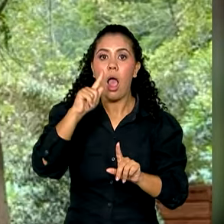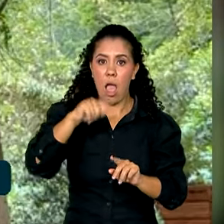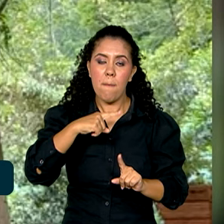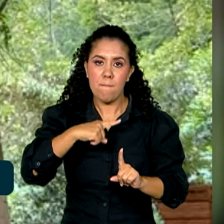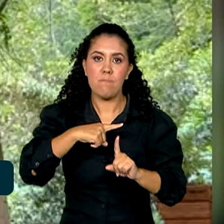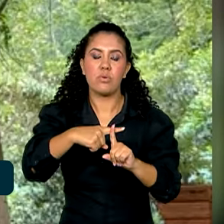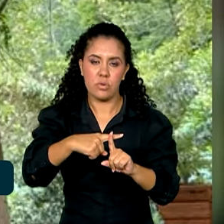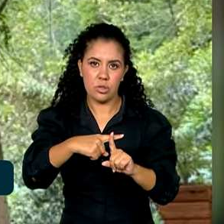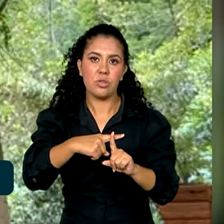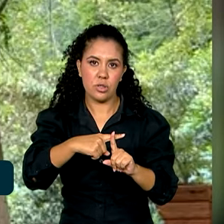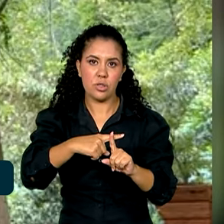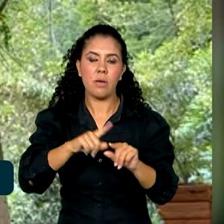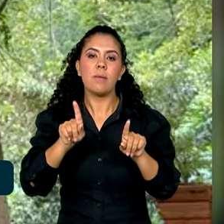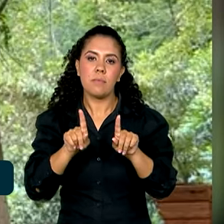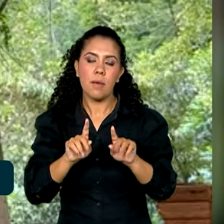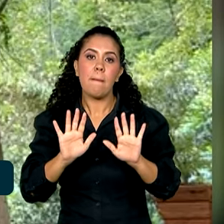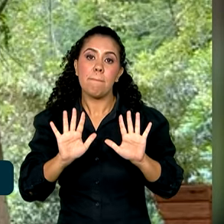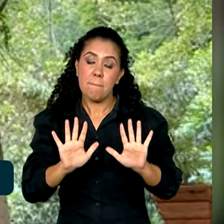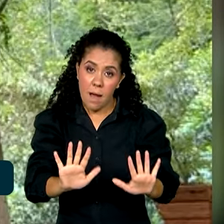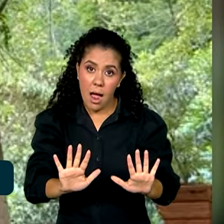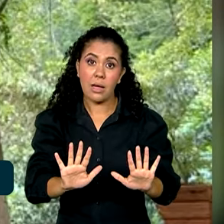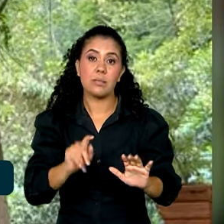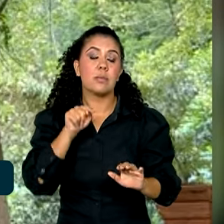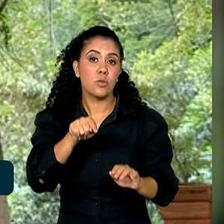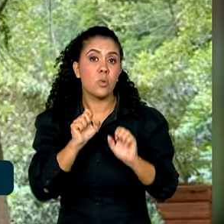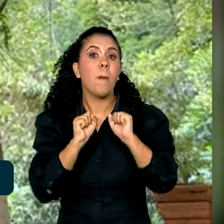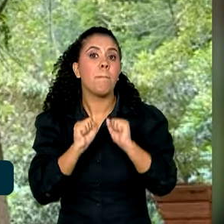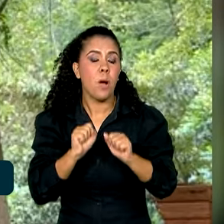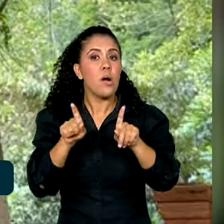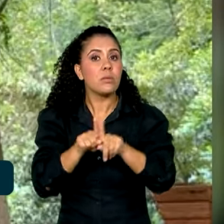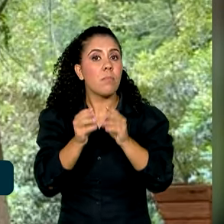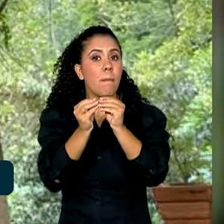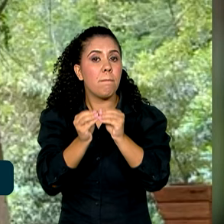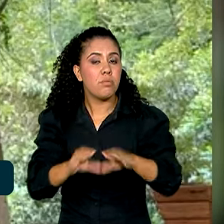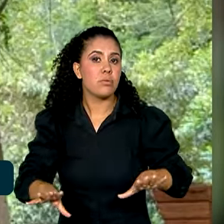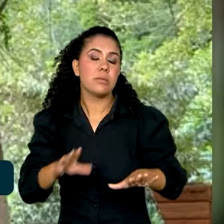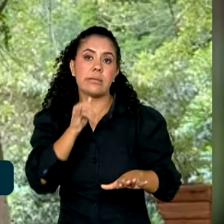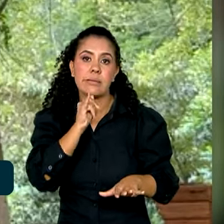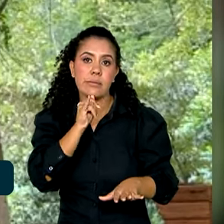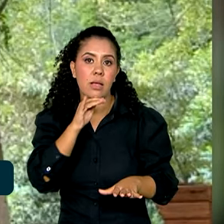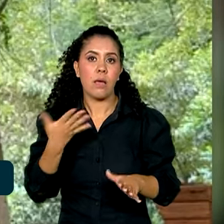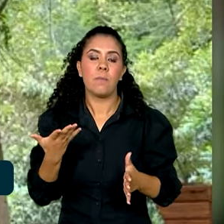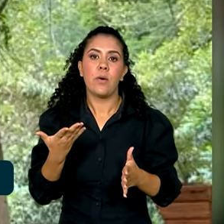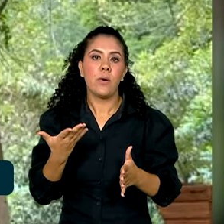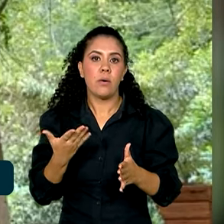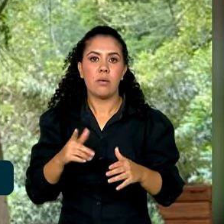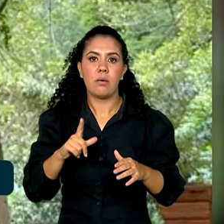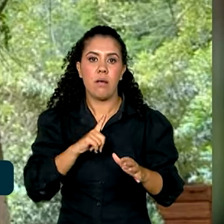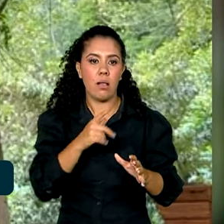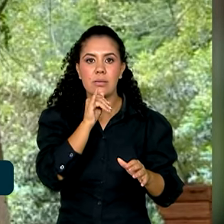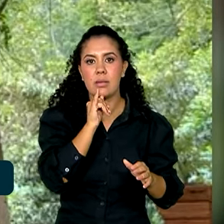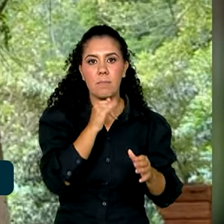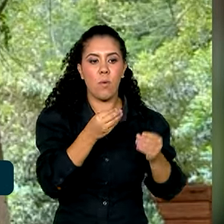trazendo tendo esse benefício da redução de juros Mas isso pode implicar Talvez num comprometimento maior de de orçamento